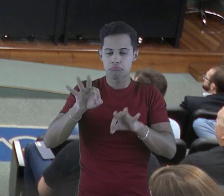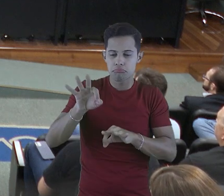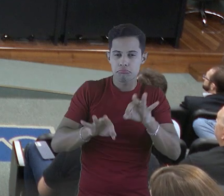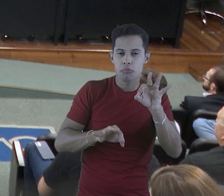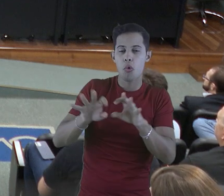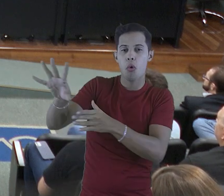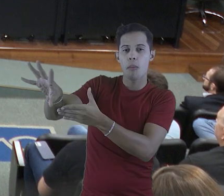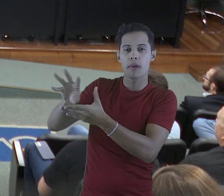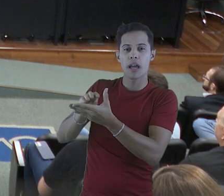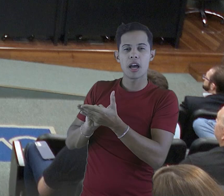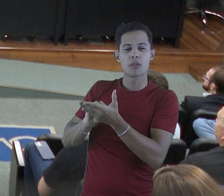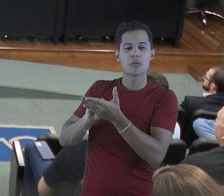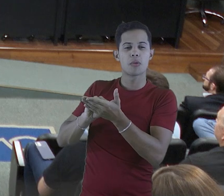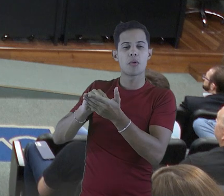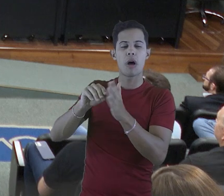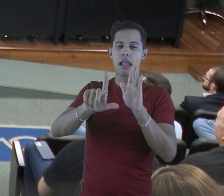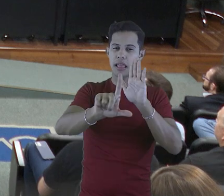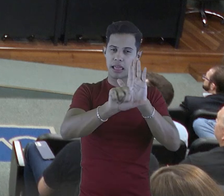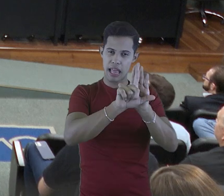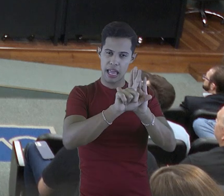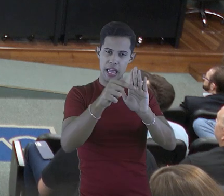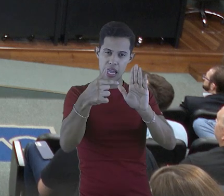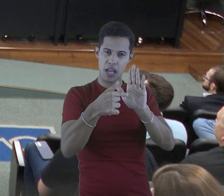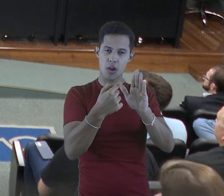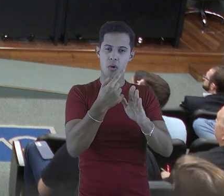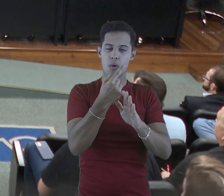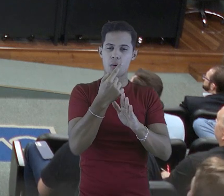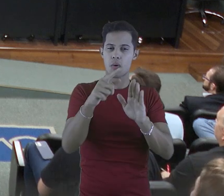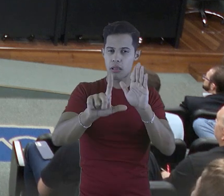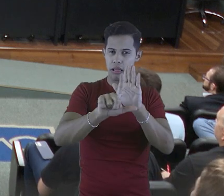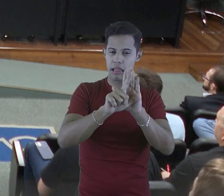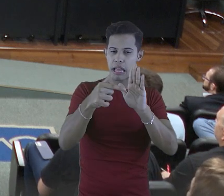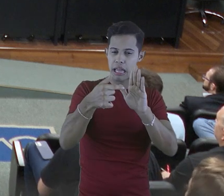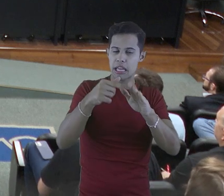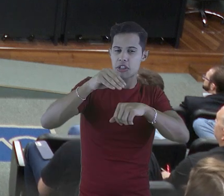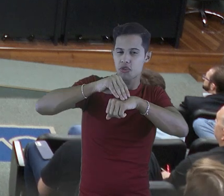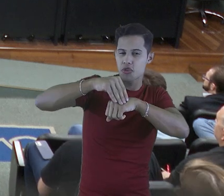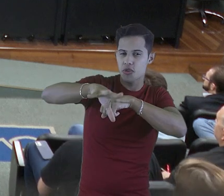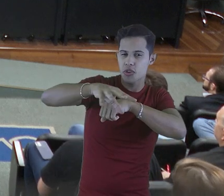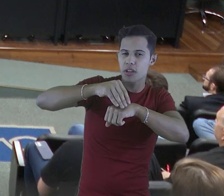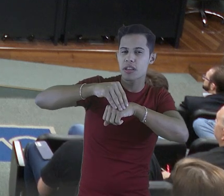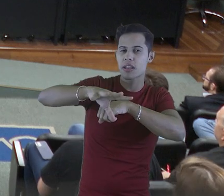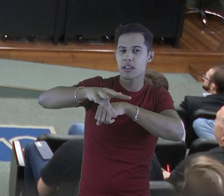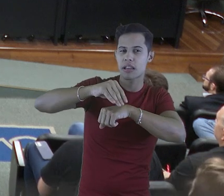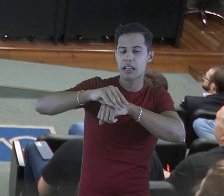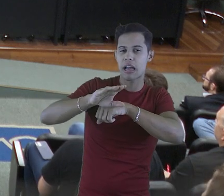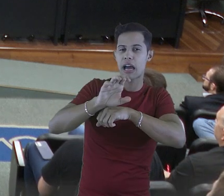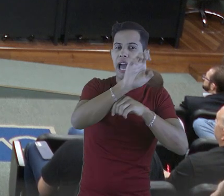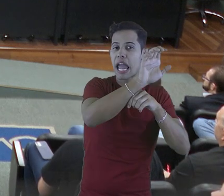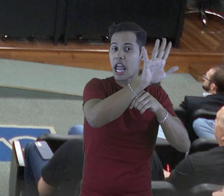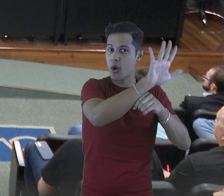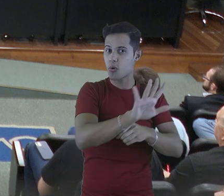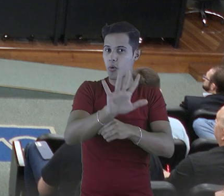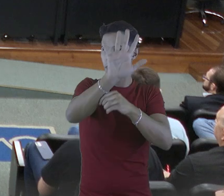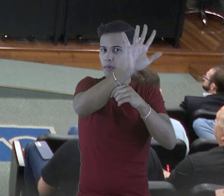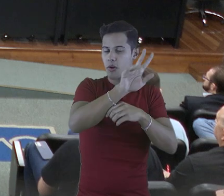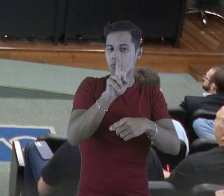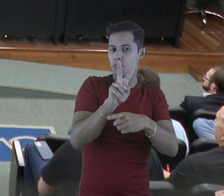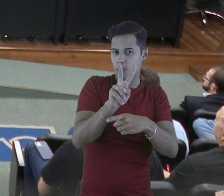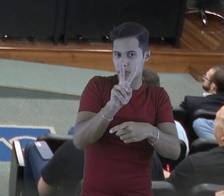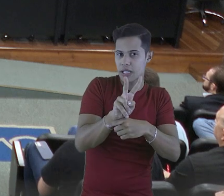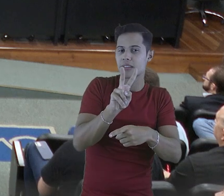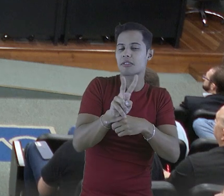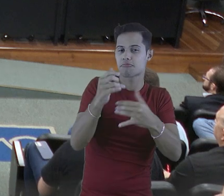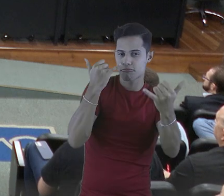o guia orientativo europeu sobre proteção de dados que vem de um sistema também que é bastante utilizado que chama